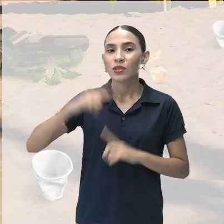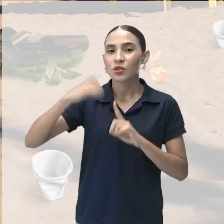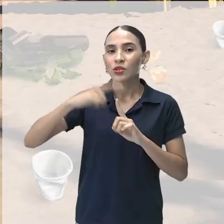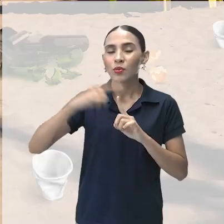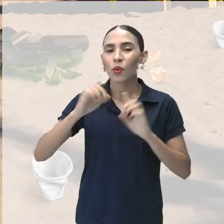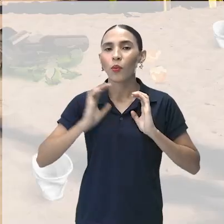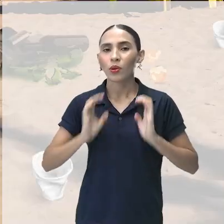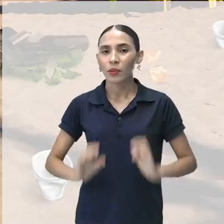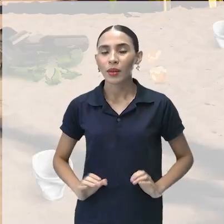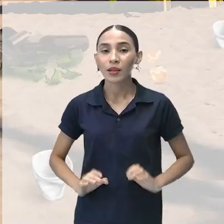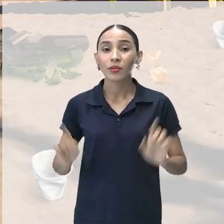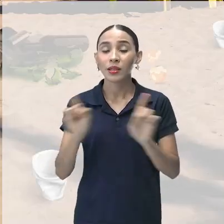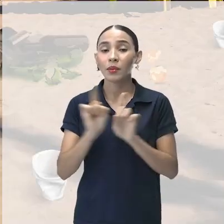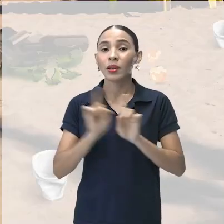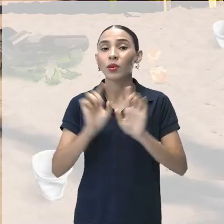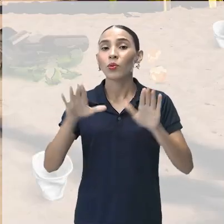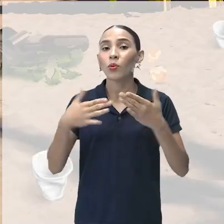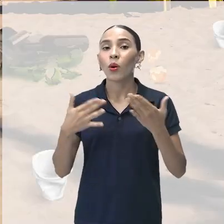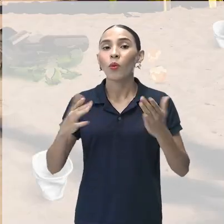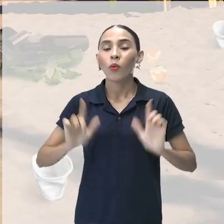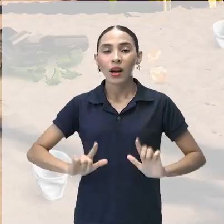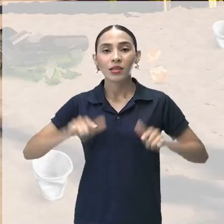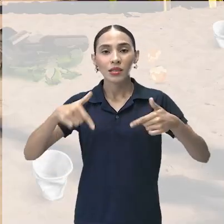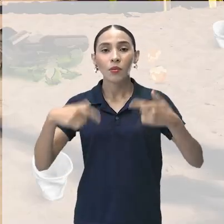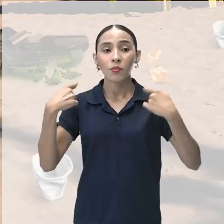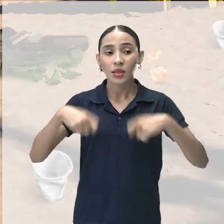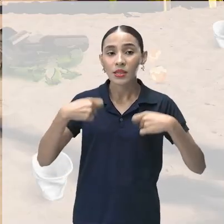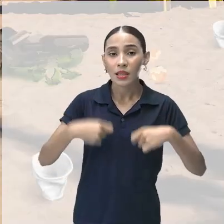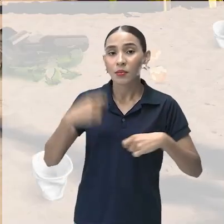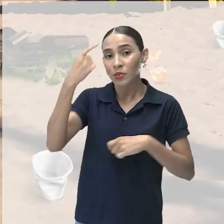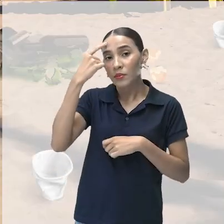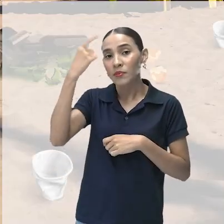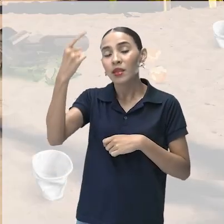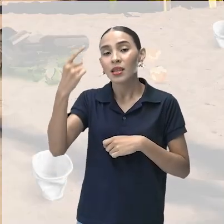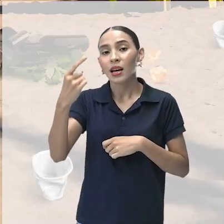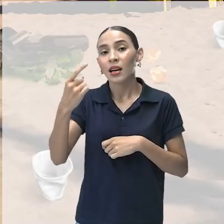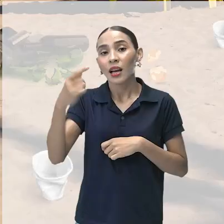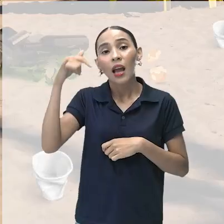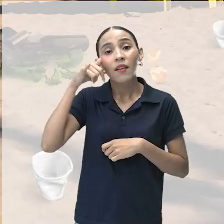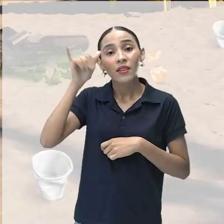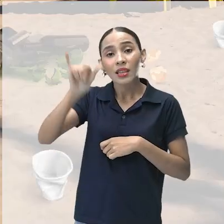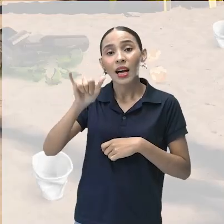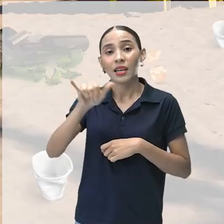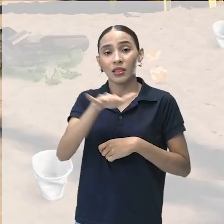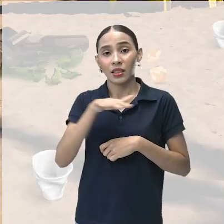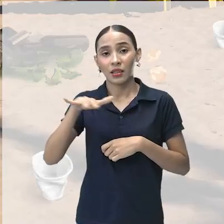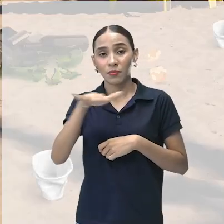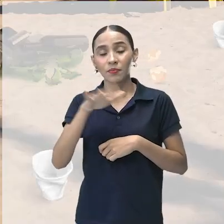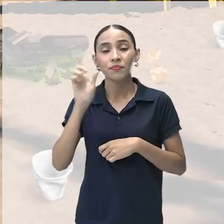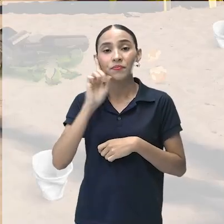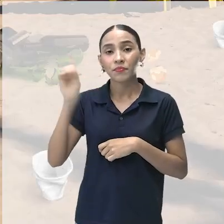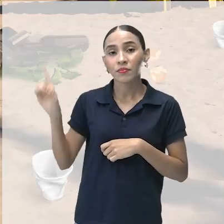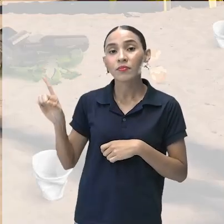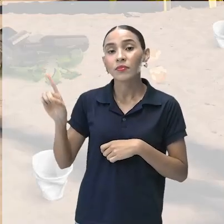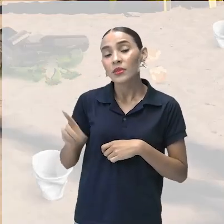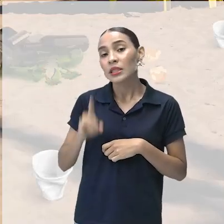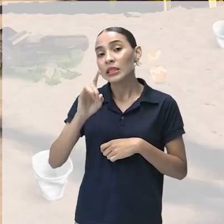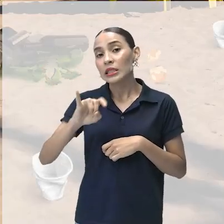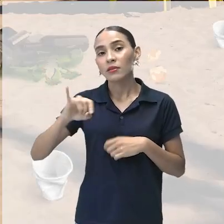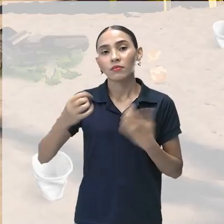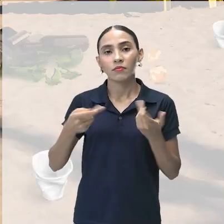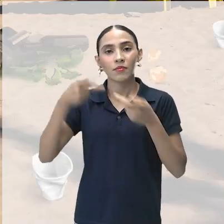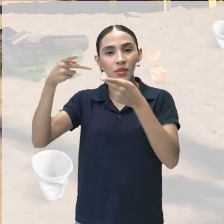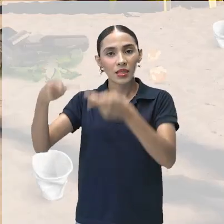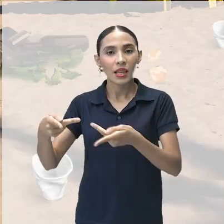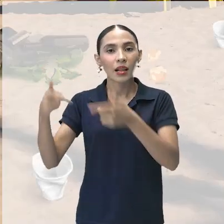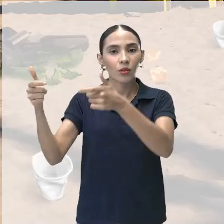de comportamento e quais atitudes podemos tomar para que isso não seja um cenário recorrente quando a gente for